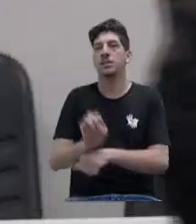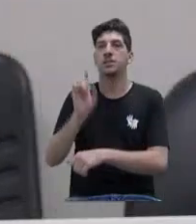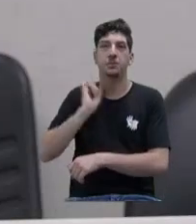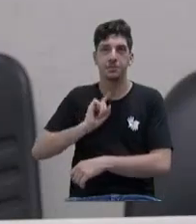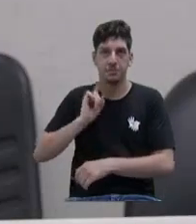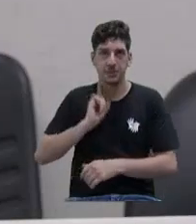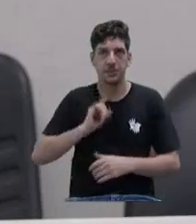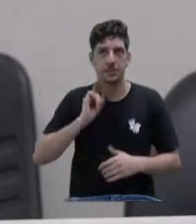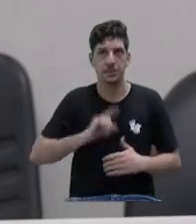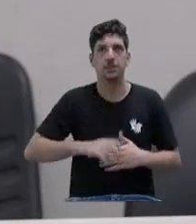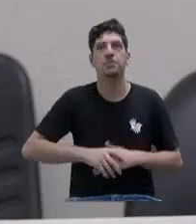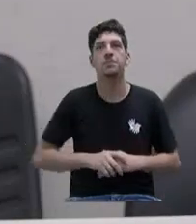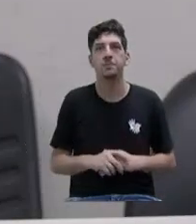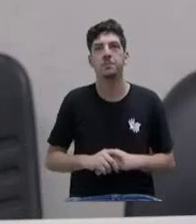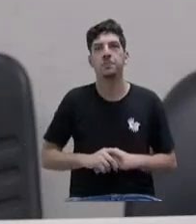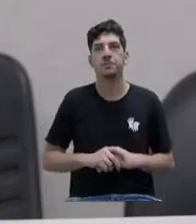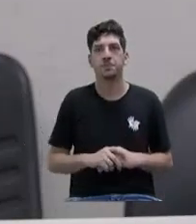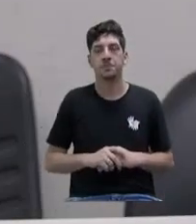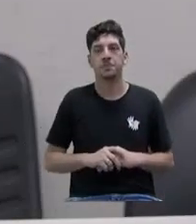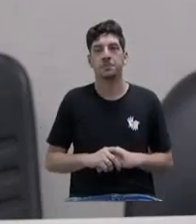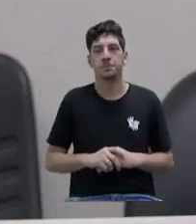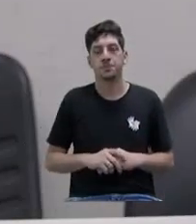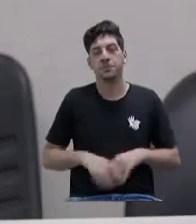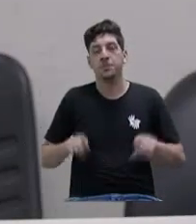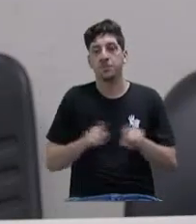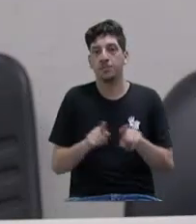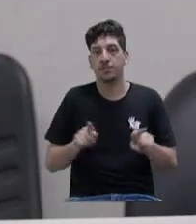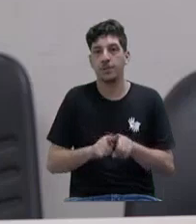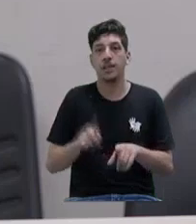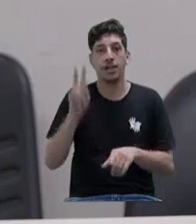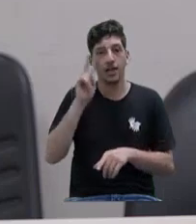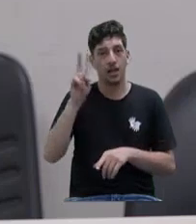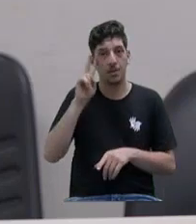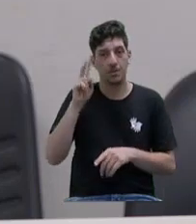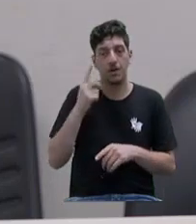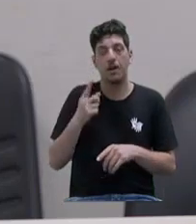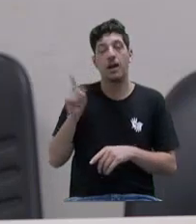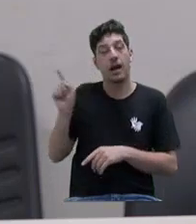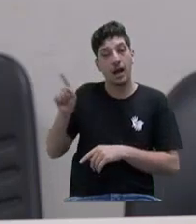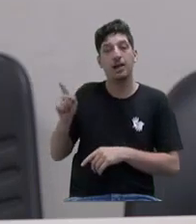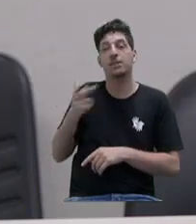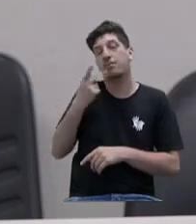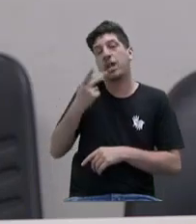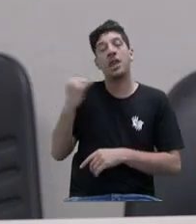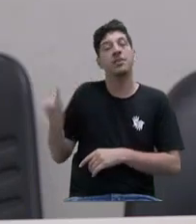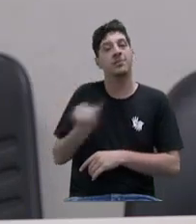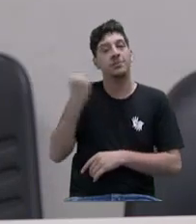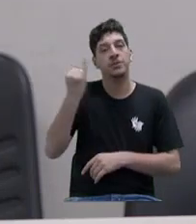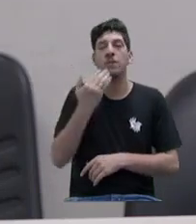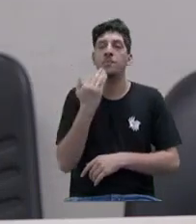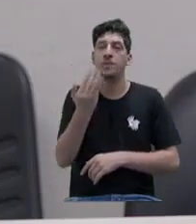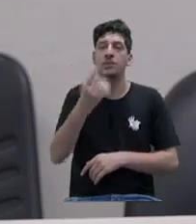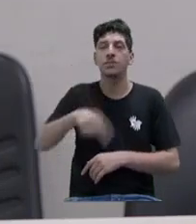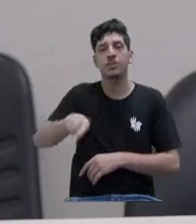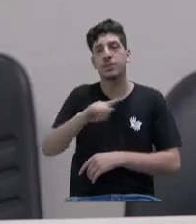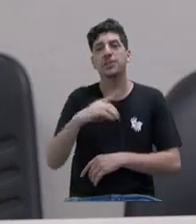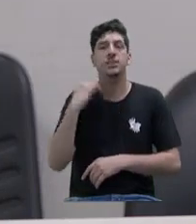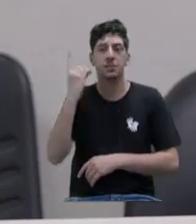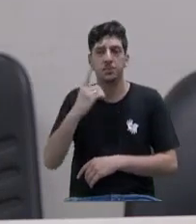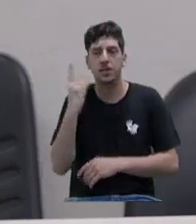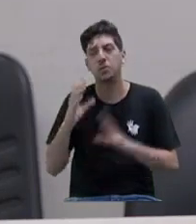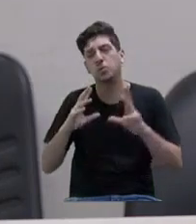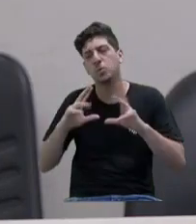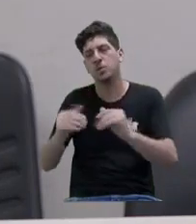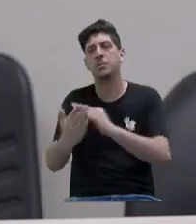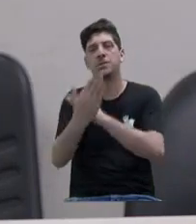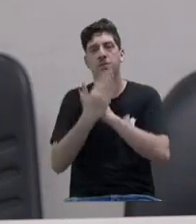Minas Gerais. E lembrando também que isso é importantíssimo, e eu tenho pedido e peço ajuda aos deputados todos, que